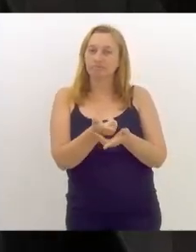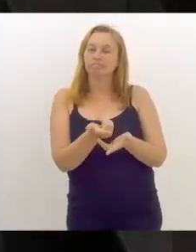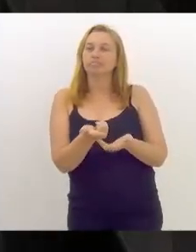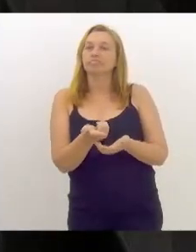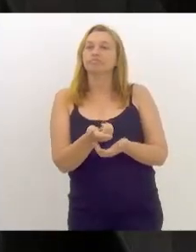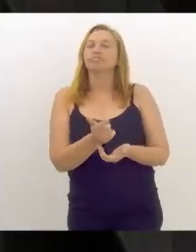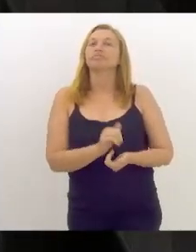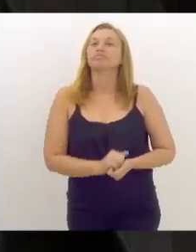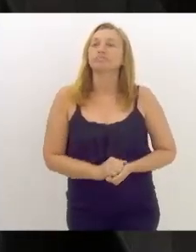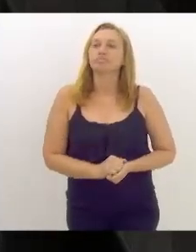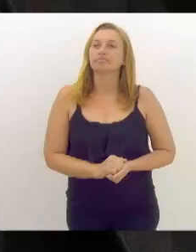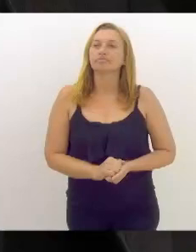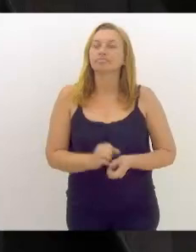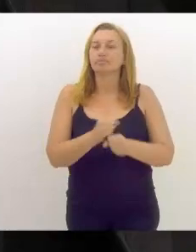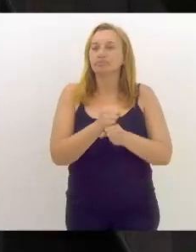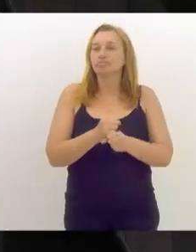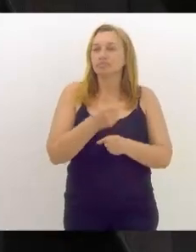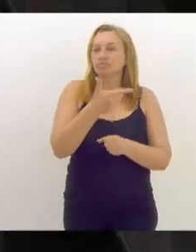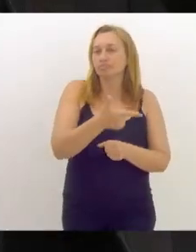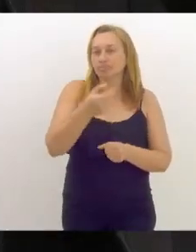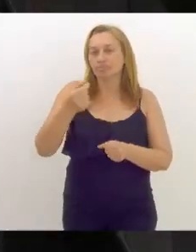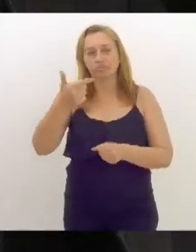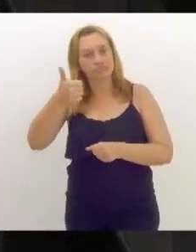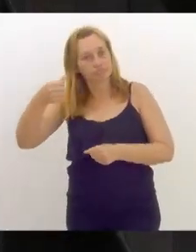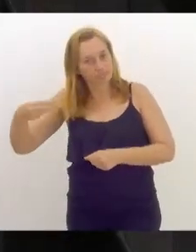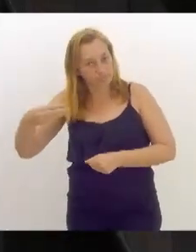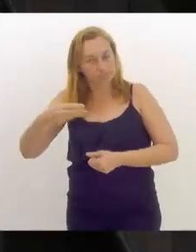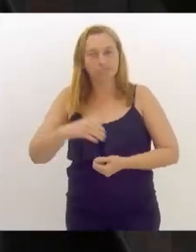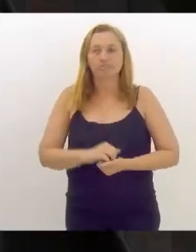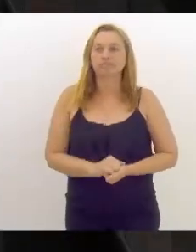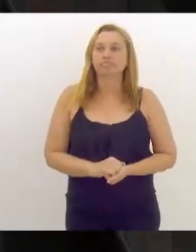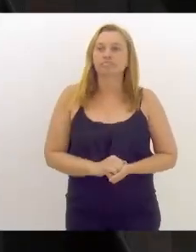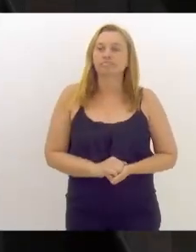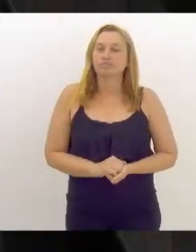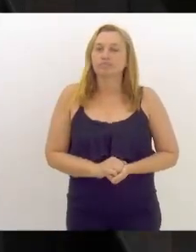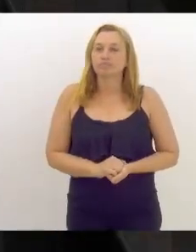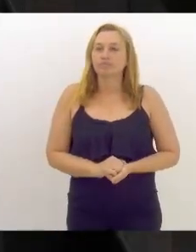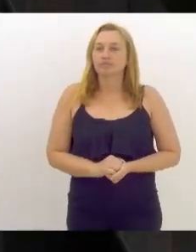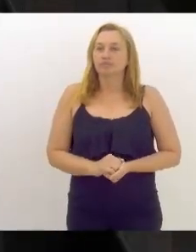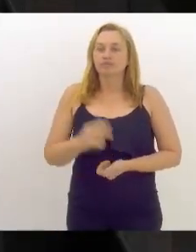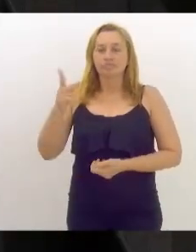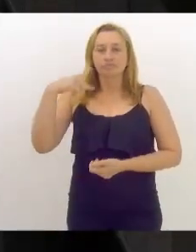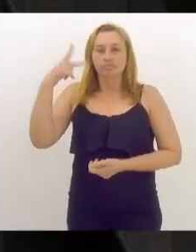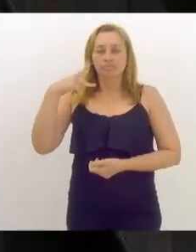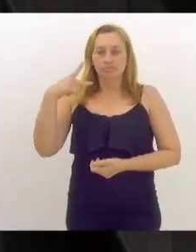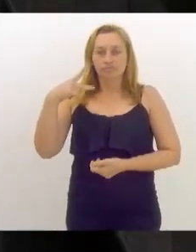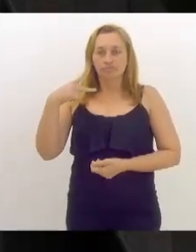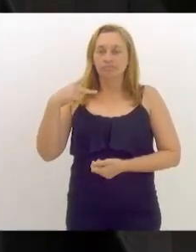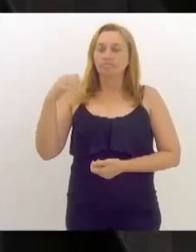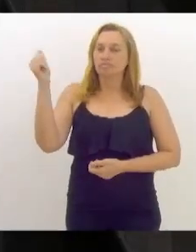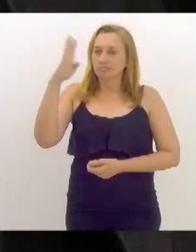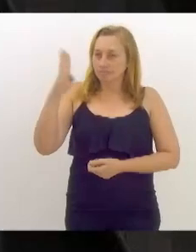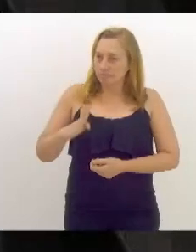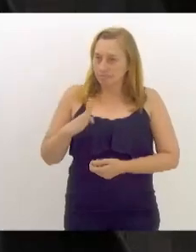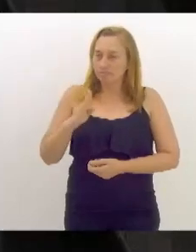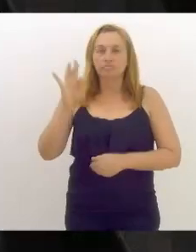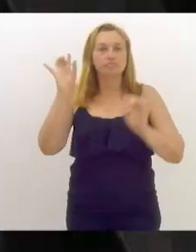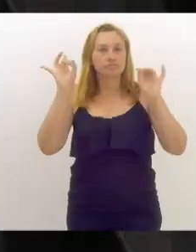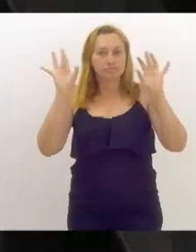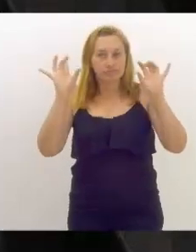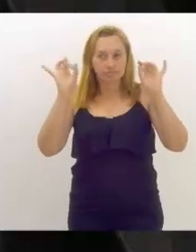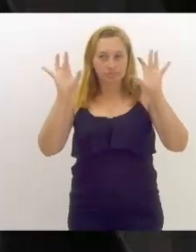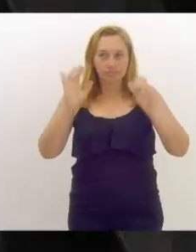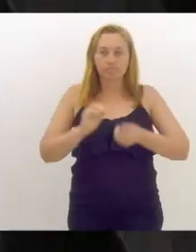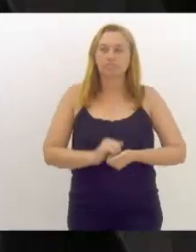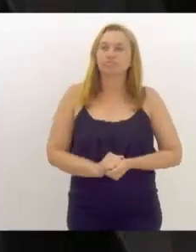Porque o ano de 2023, se os parlamentos brasileiros, em especial